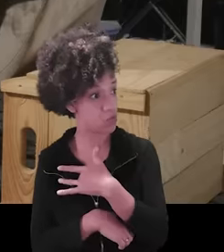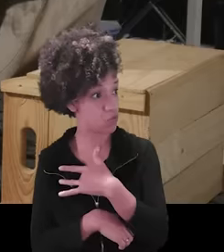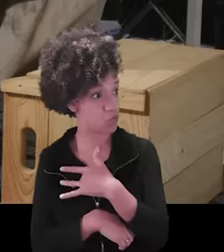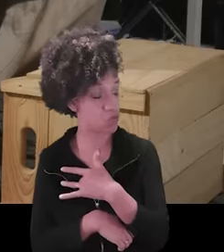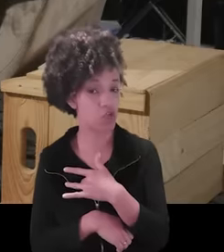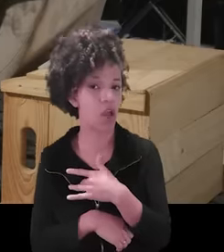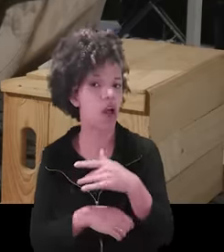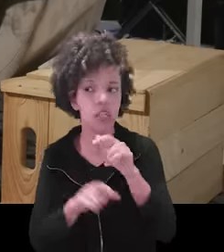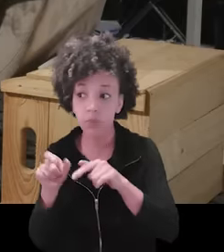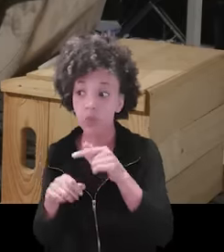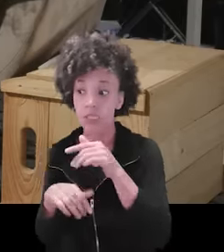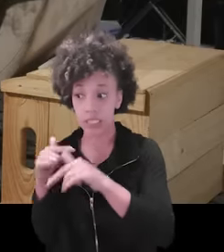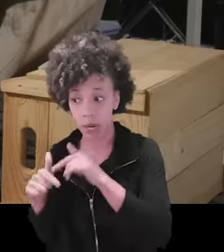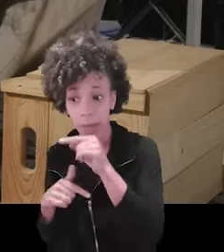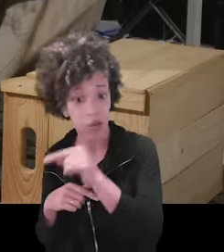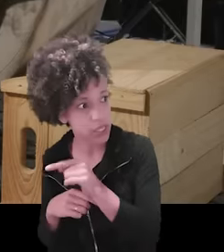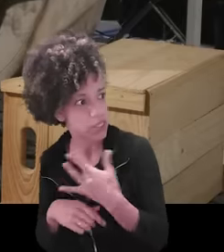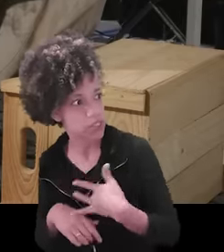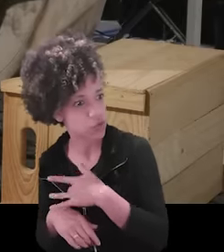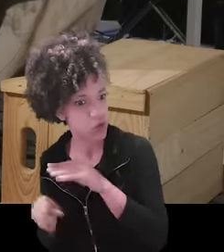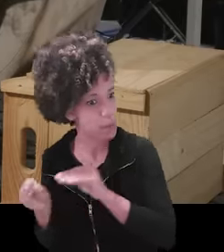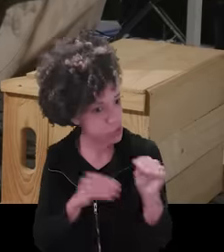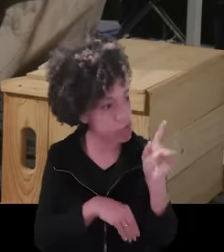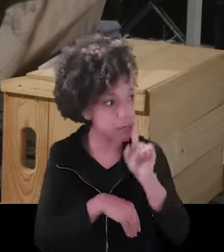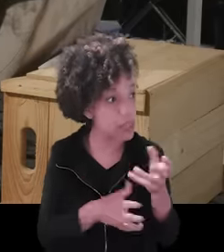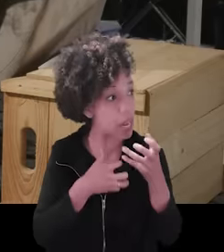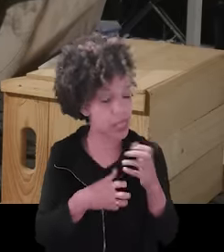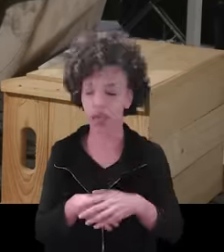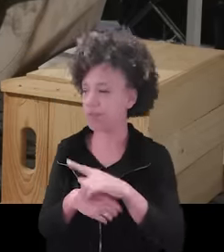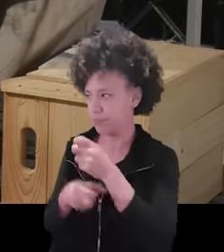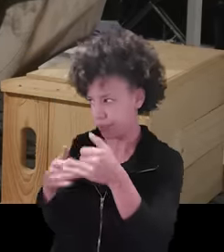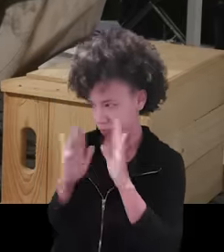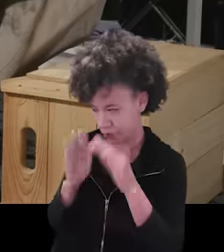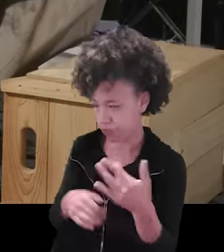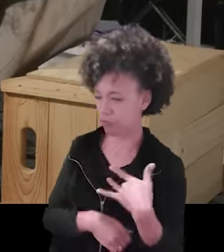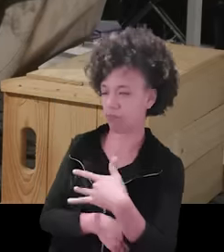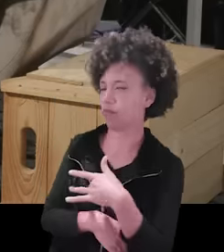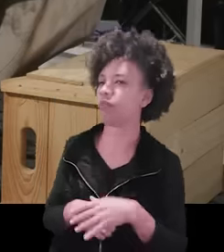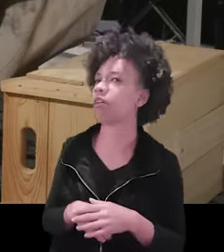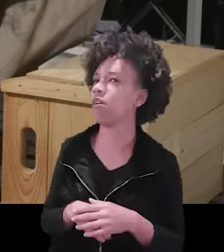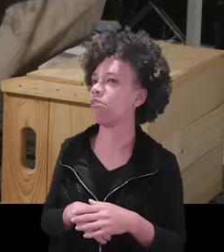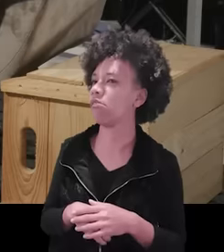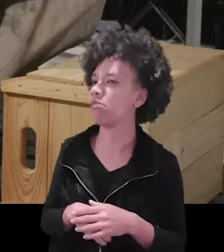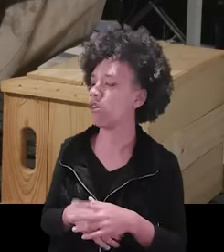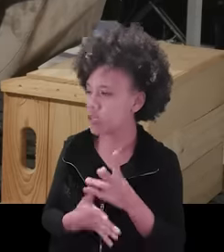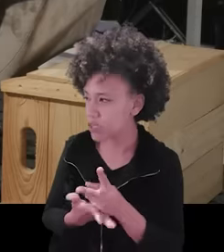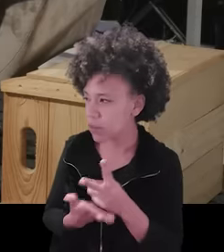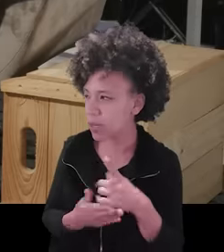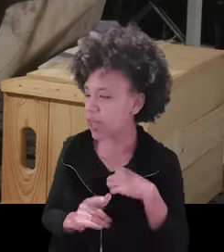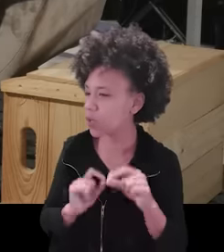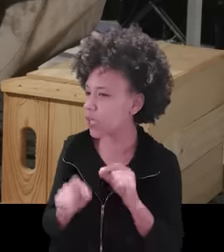lá para quem é a da área da saúde aqui eles querem os brasileiros da área da saúde lá falando nisso na área da saúde é